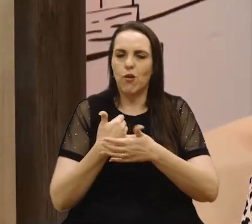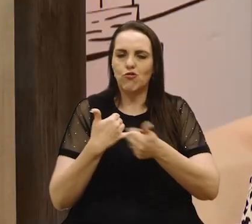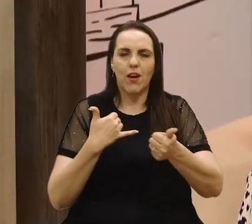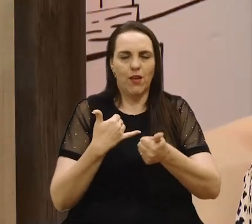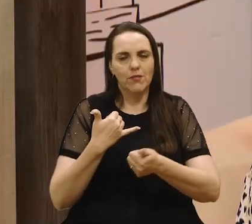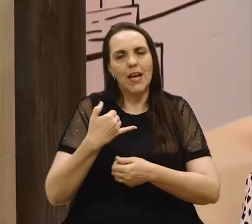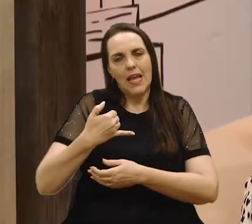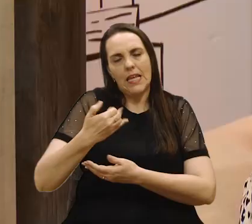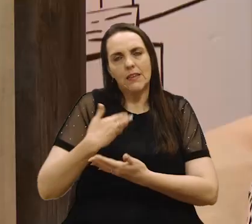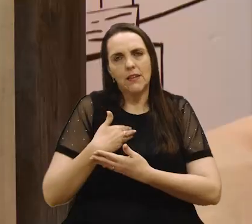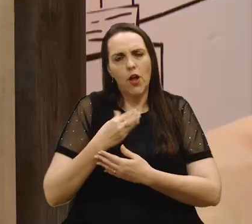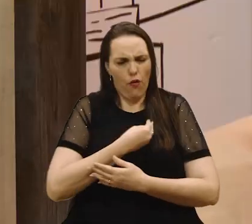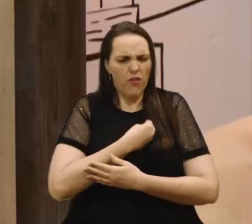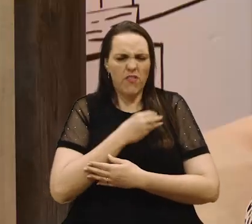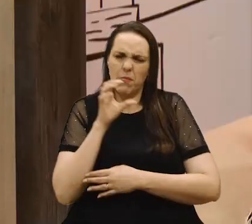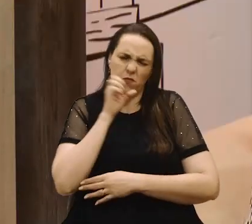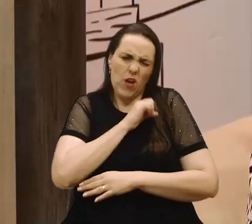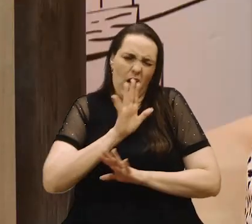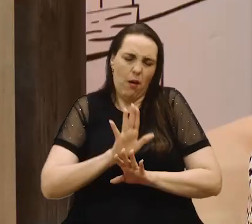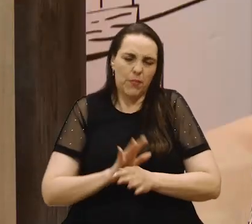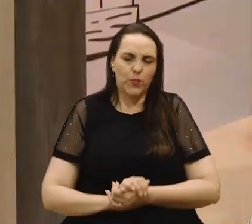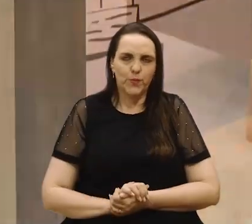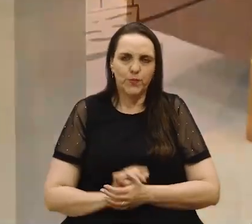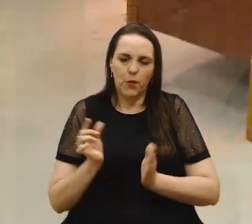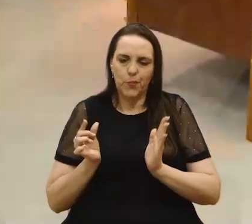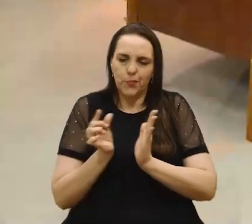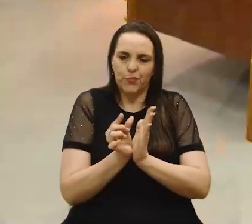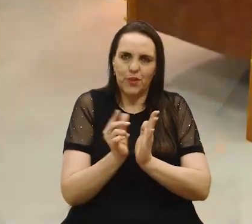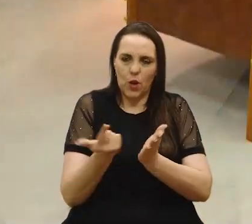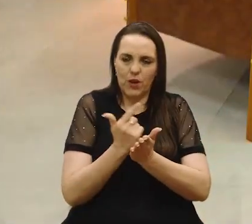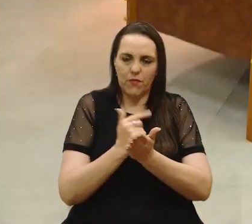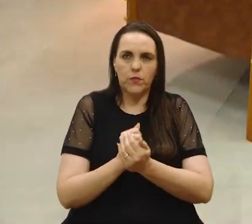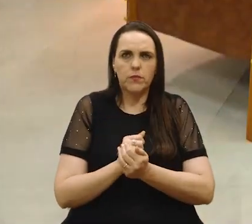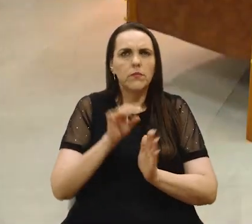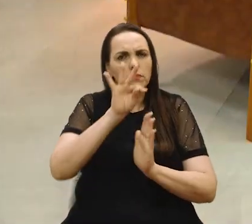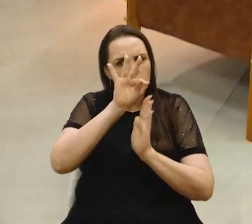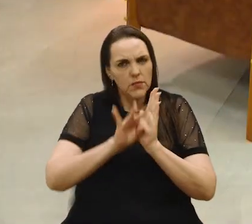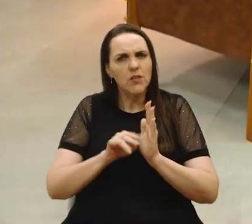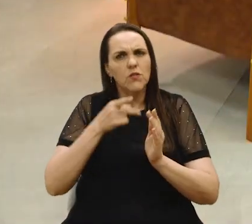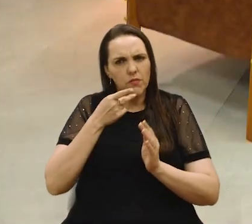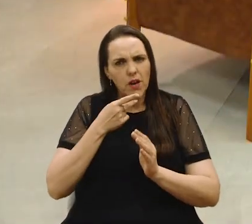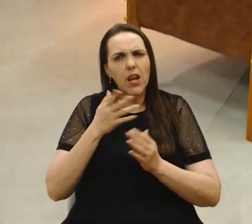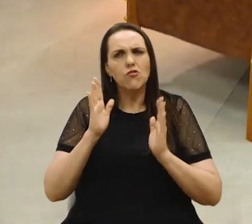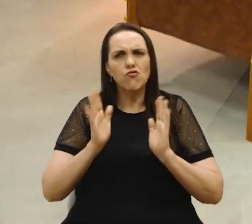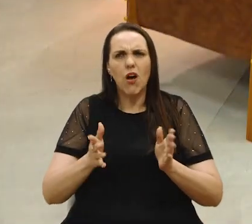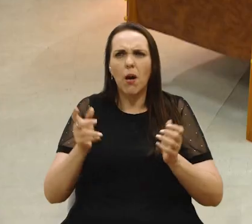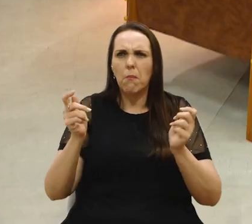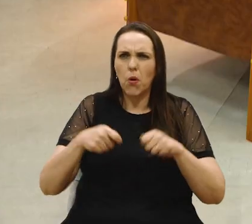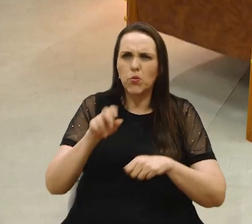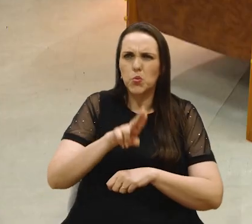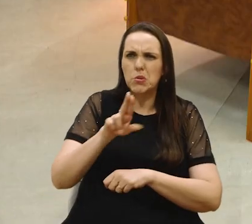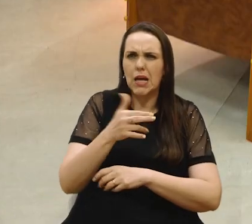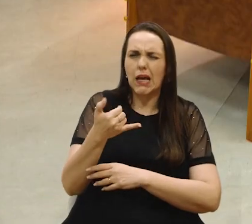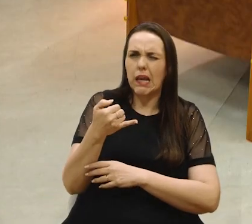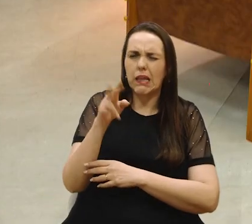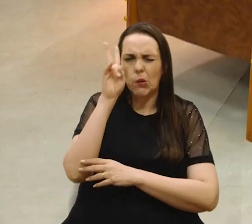as canetas. Isso eu vivi, mas foi muito rapidamente. Porque o texto ele fala isso, agora já posso usar canetas. Eu não sei, eu lembro